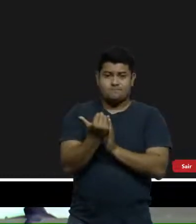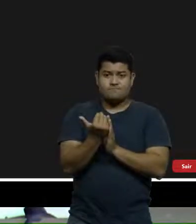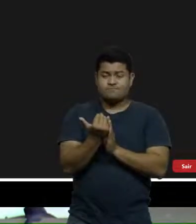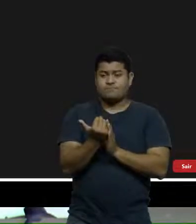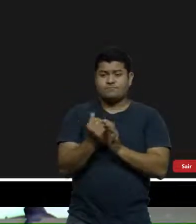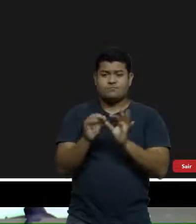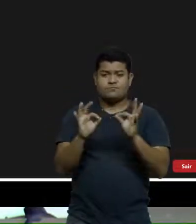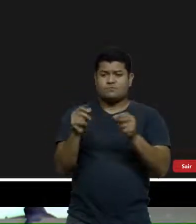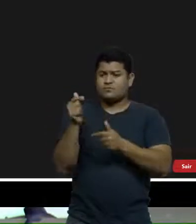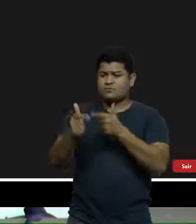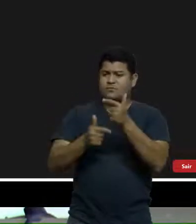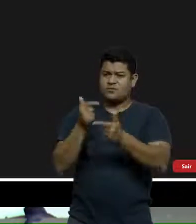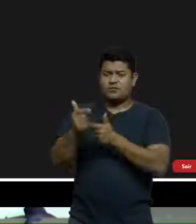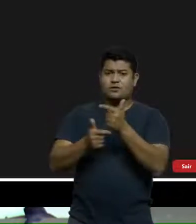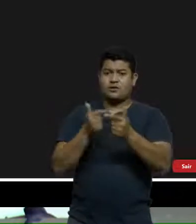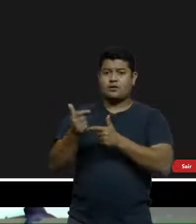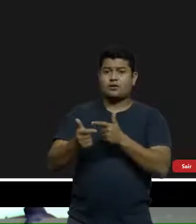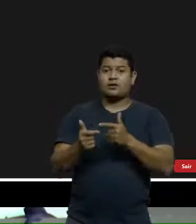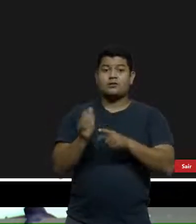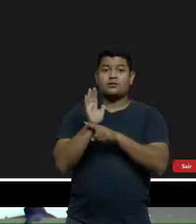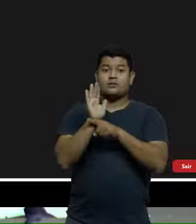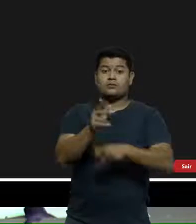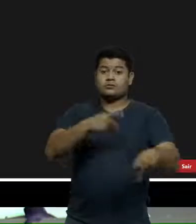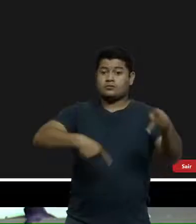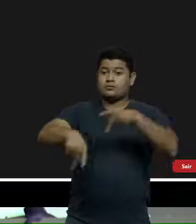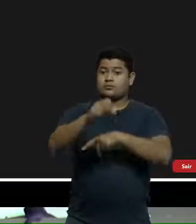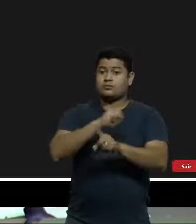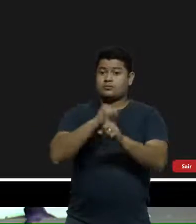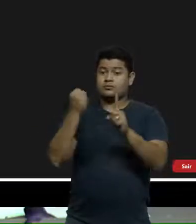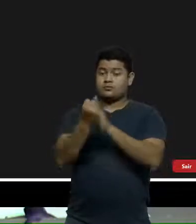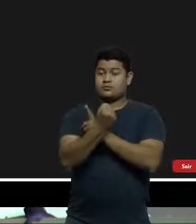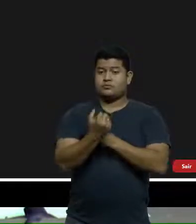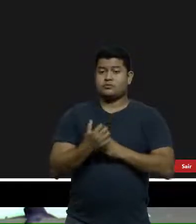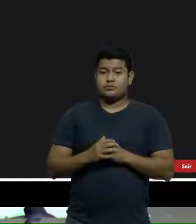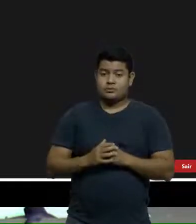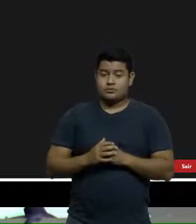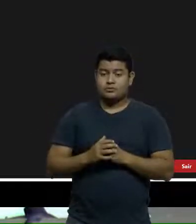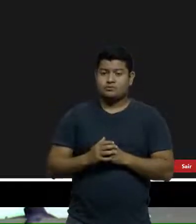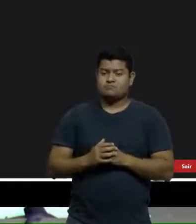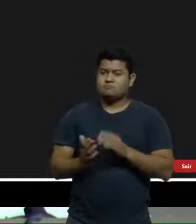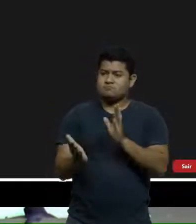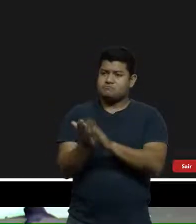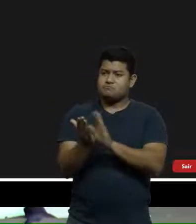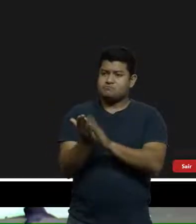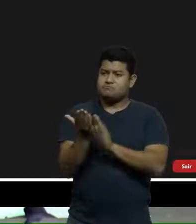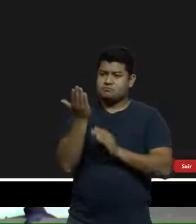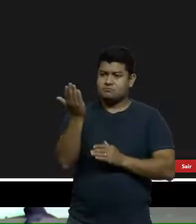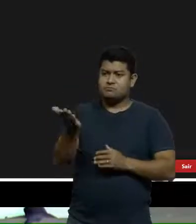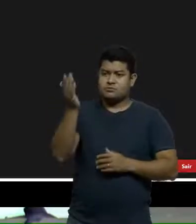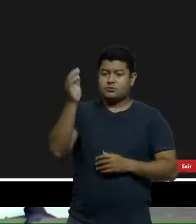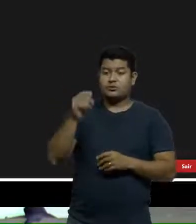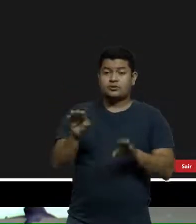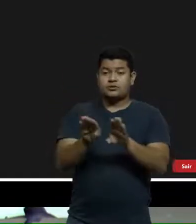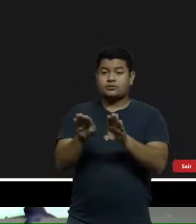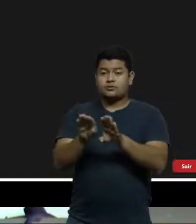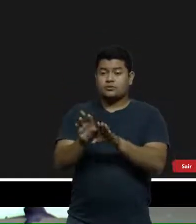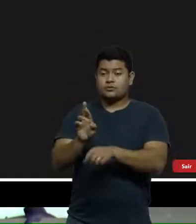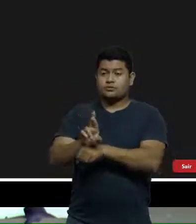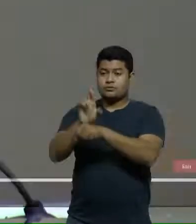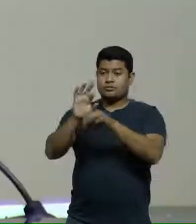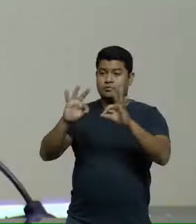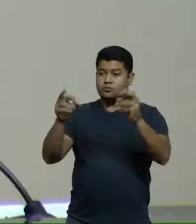são em prol da sociedade, com mais segurança. Então, parabéns, Floriano, parabéns a toda a equipe do Inmetro pelo trabalho que vem